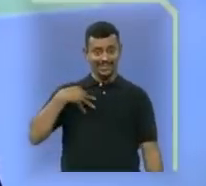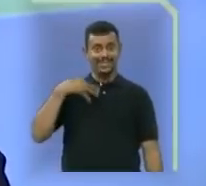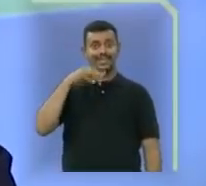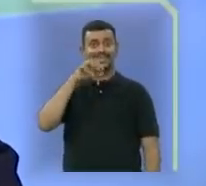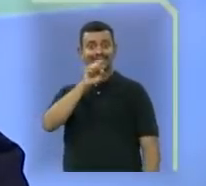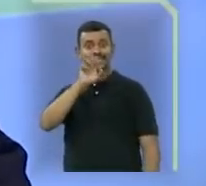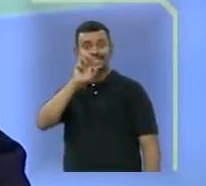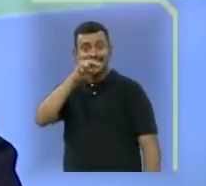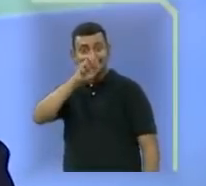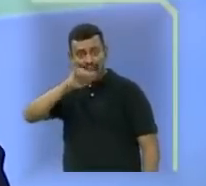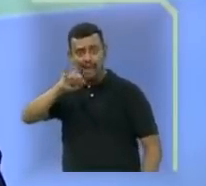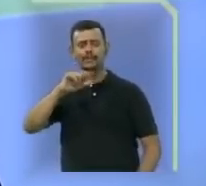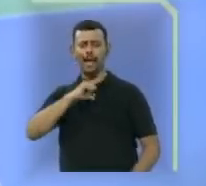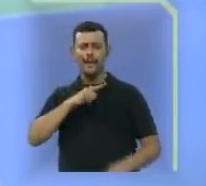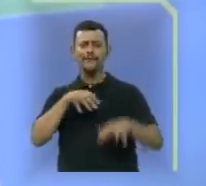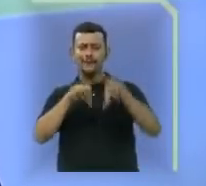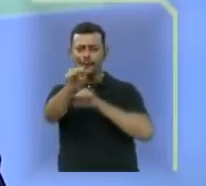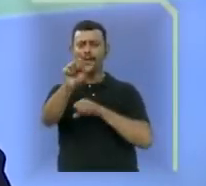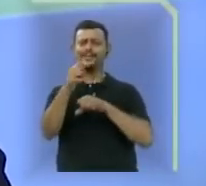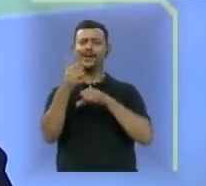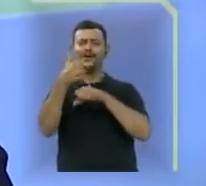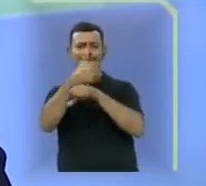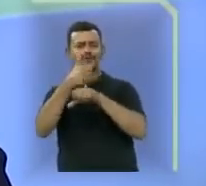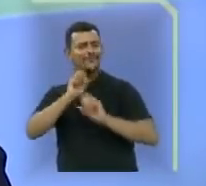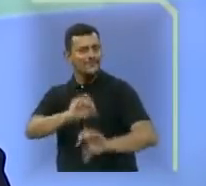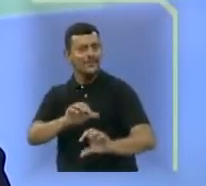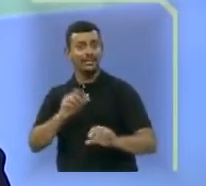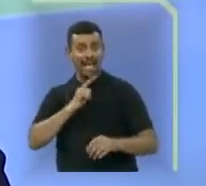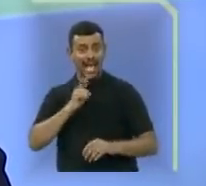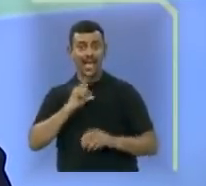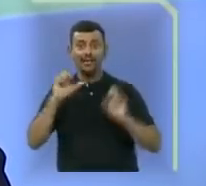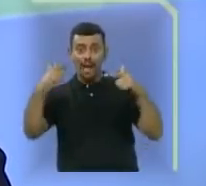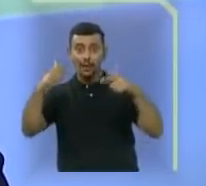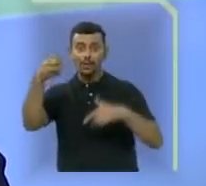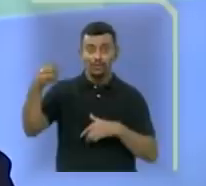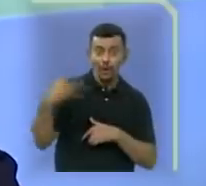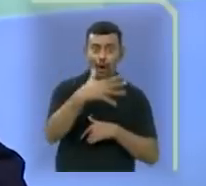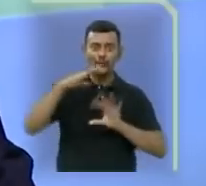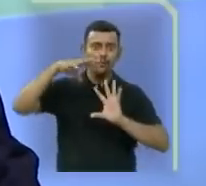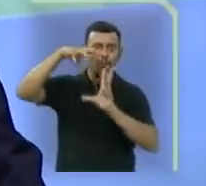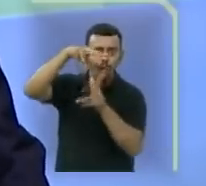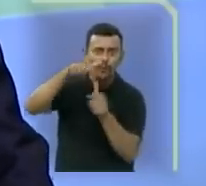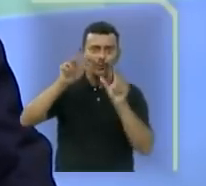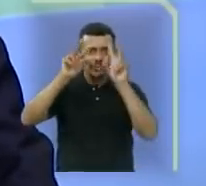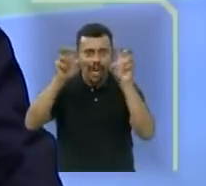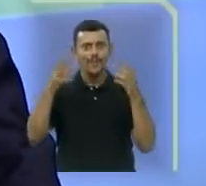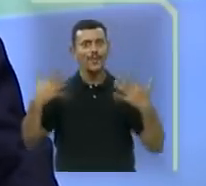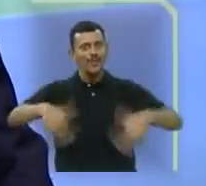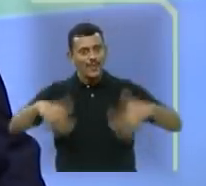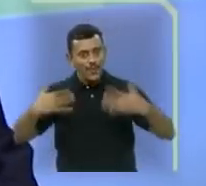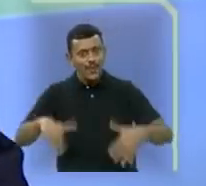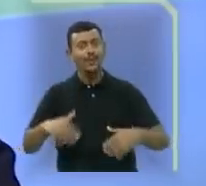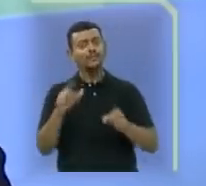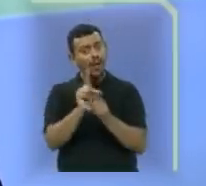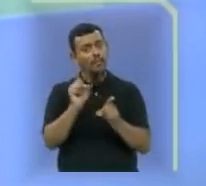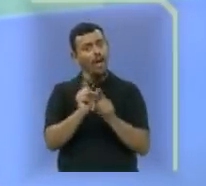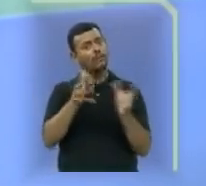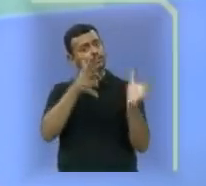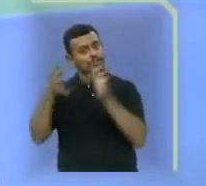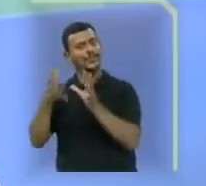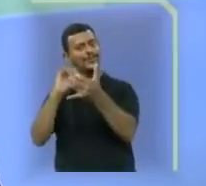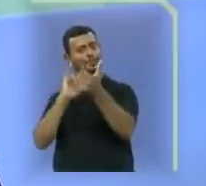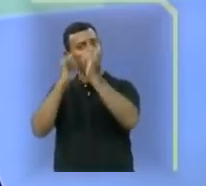e também emprego. Nós temos o programa Meu Novo Mundo, dando oportunidade a essas pessoas. E no esporte, na Copa do